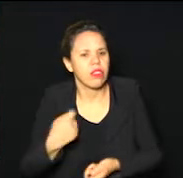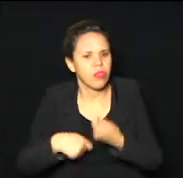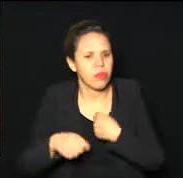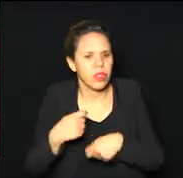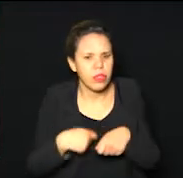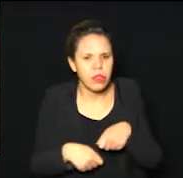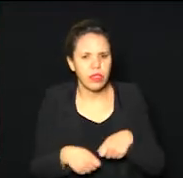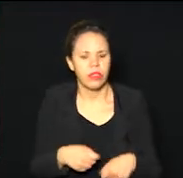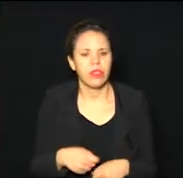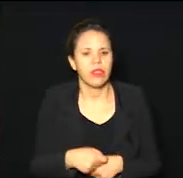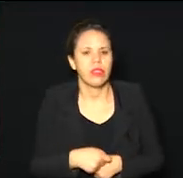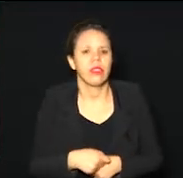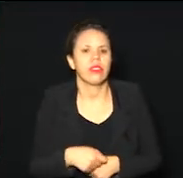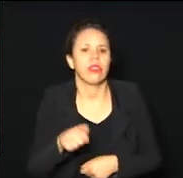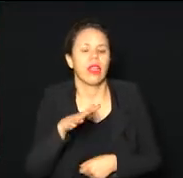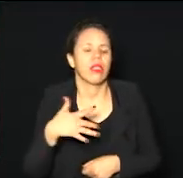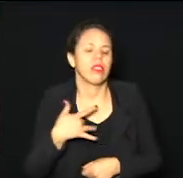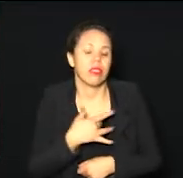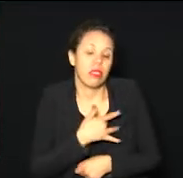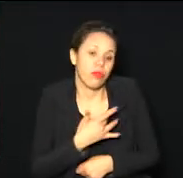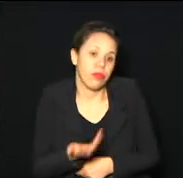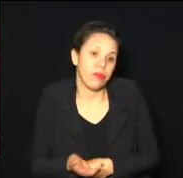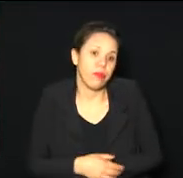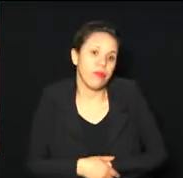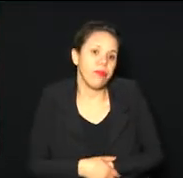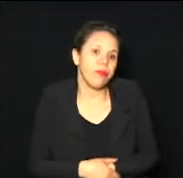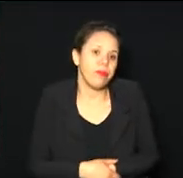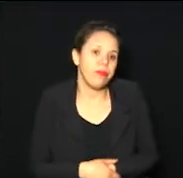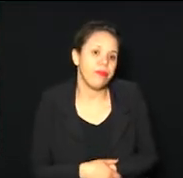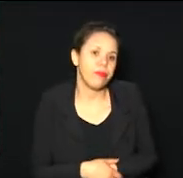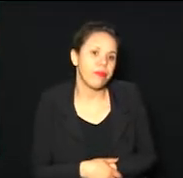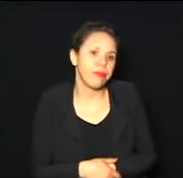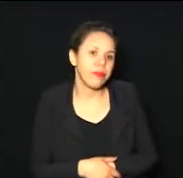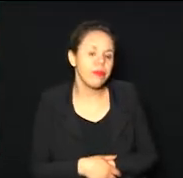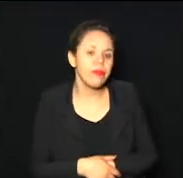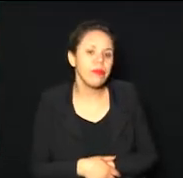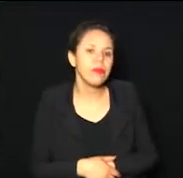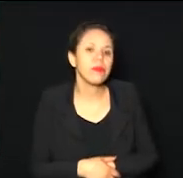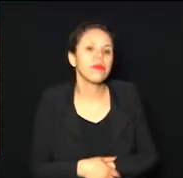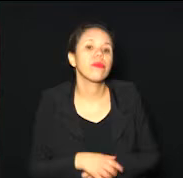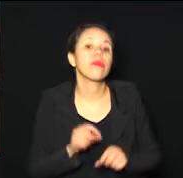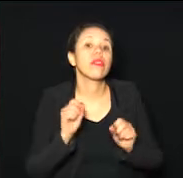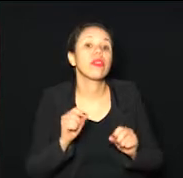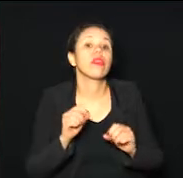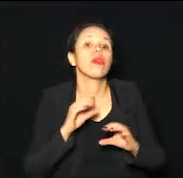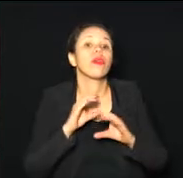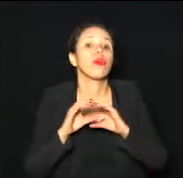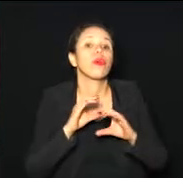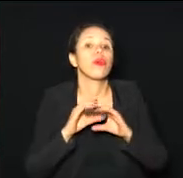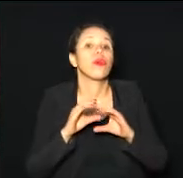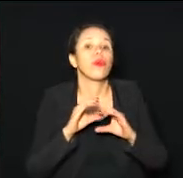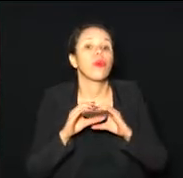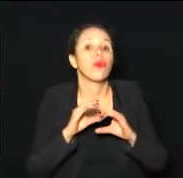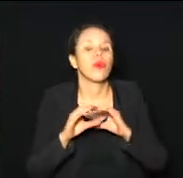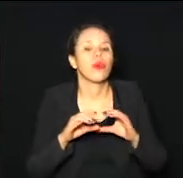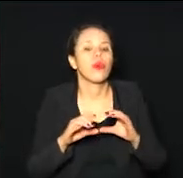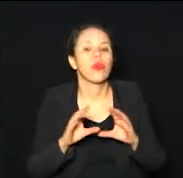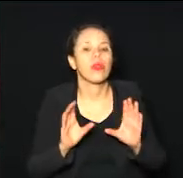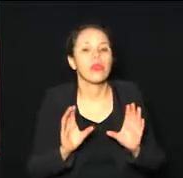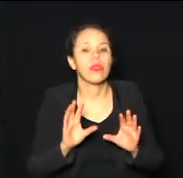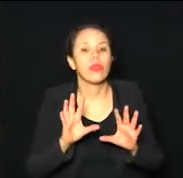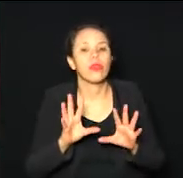na atual gestão da área de saúde. Que seja a comunicação para a nossa